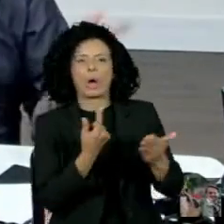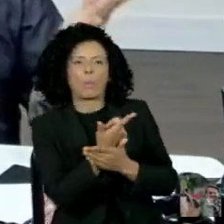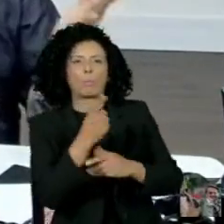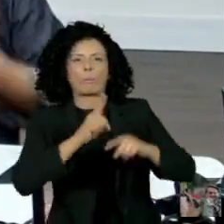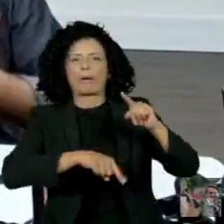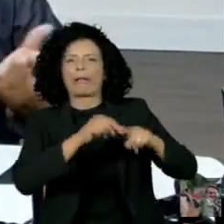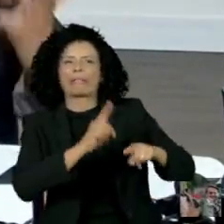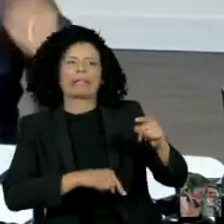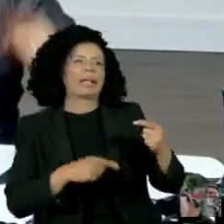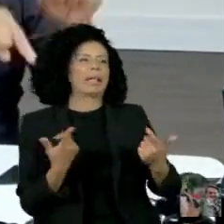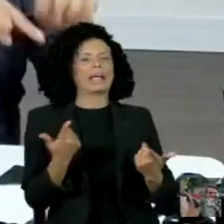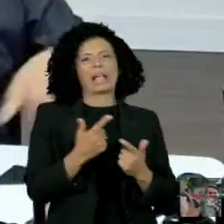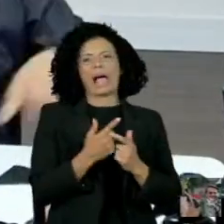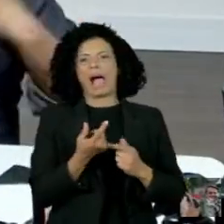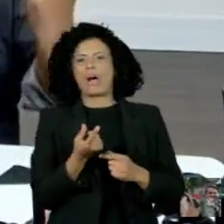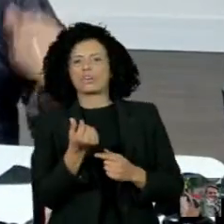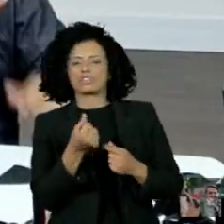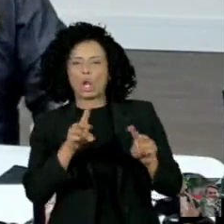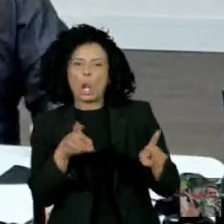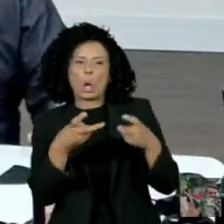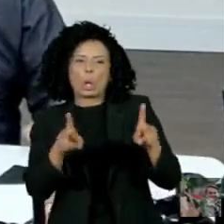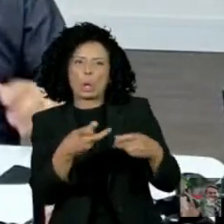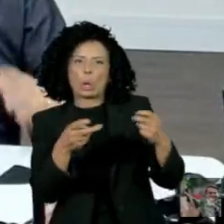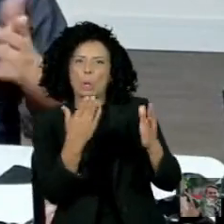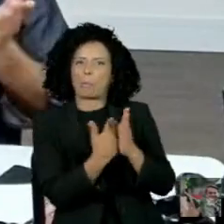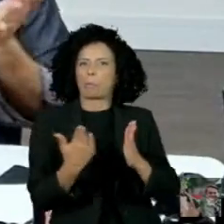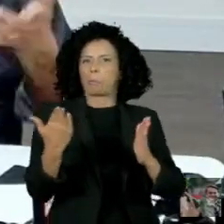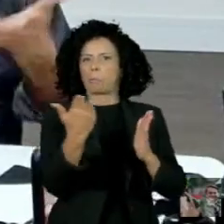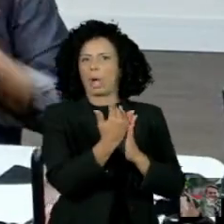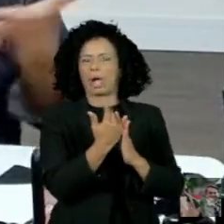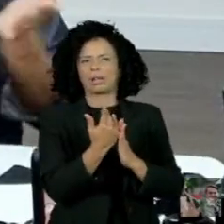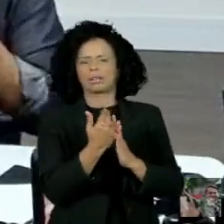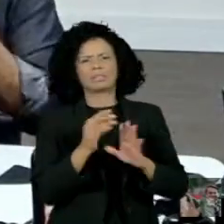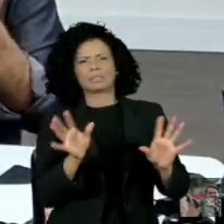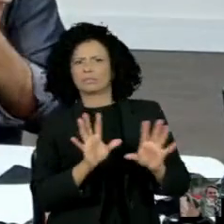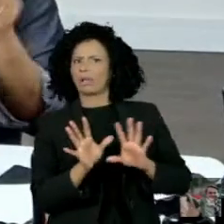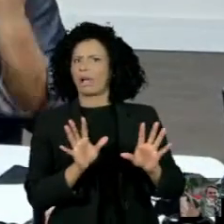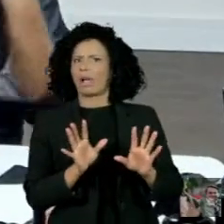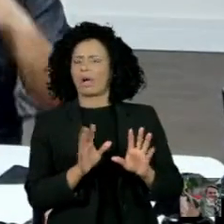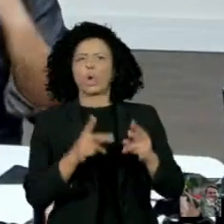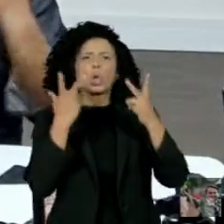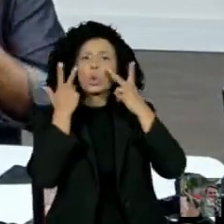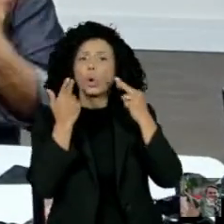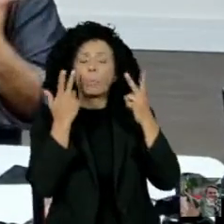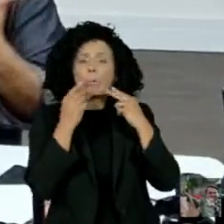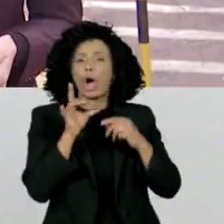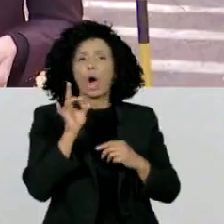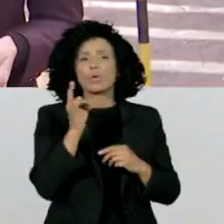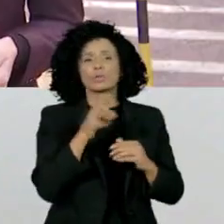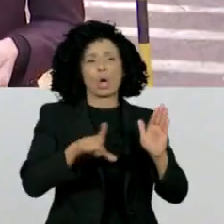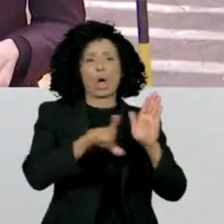recebeu, superfaturou. Nada disso. Foi de história de fazer tráfico de influência.